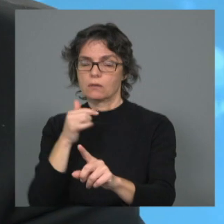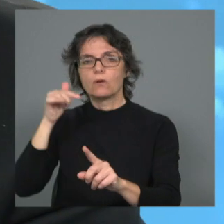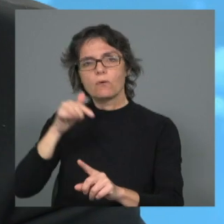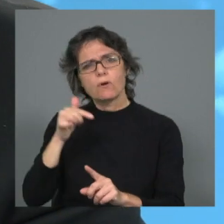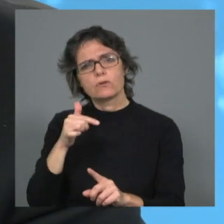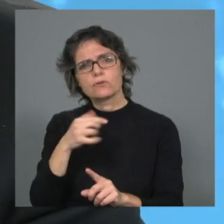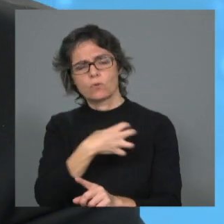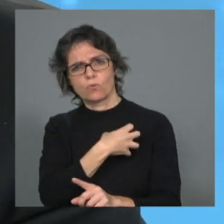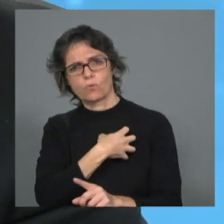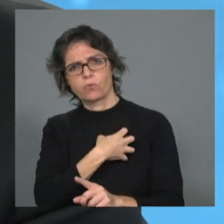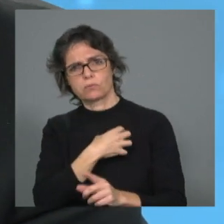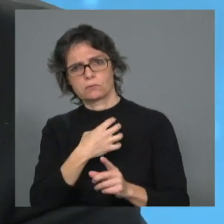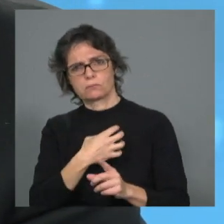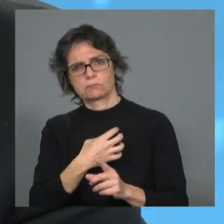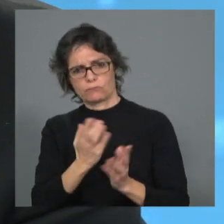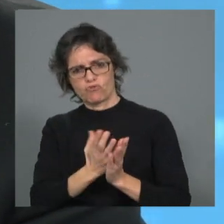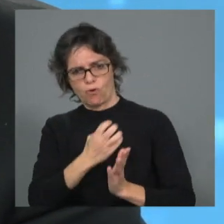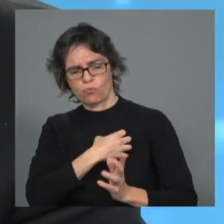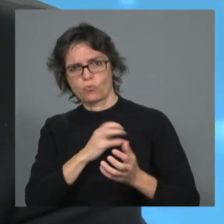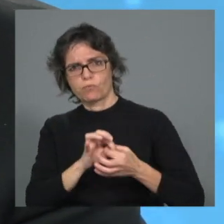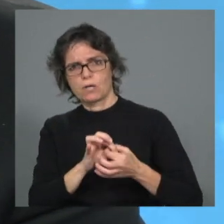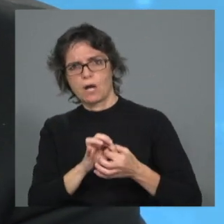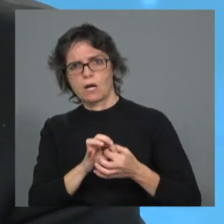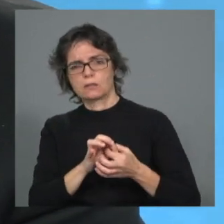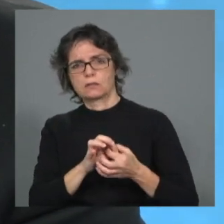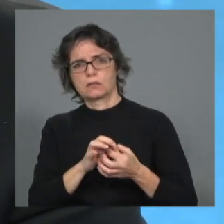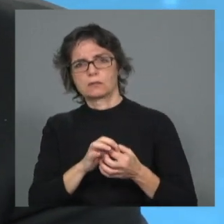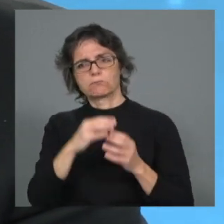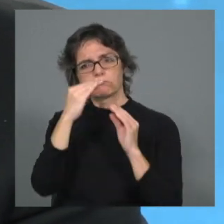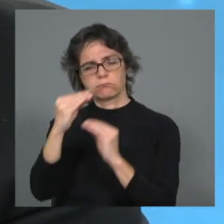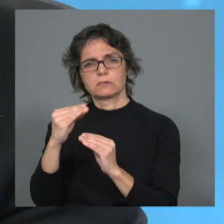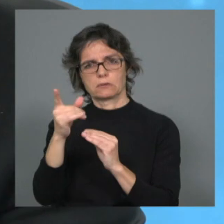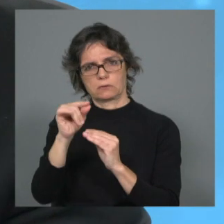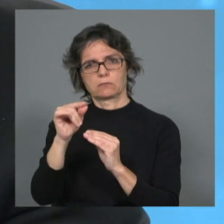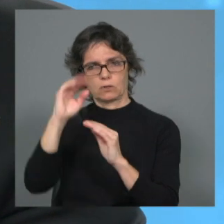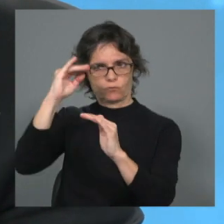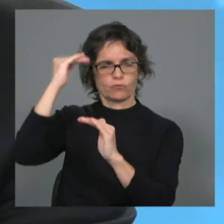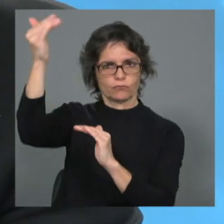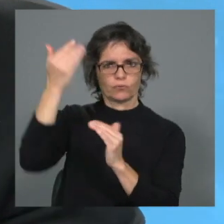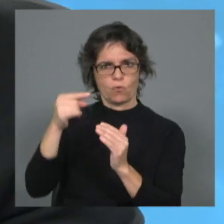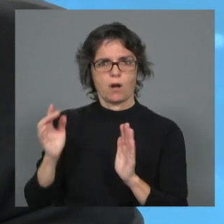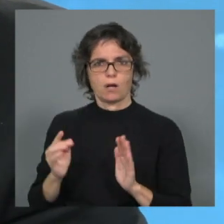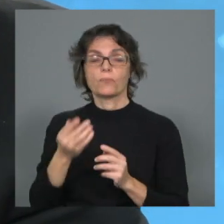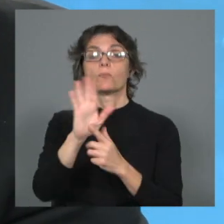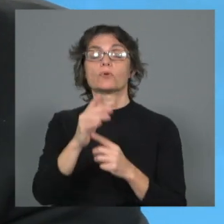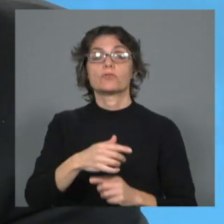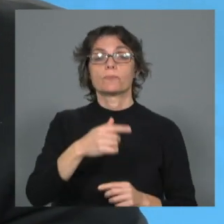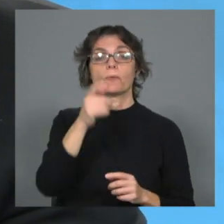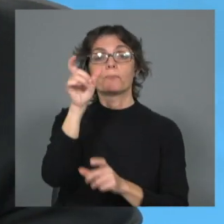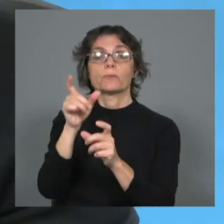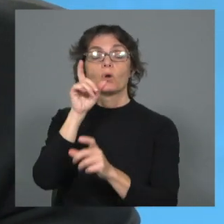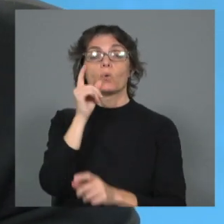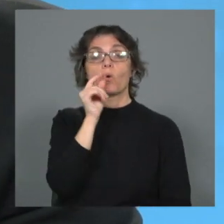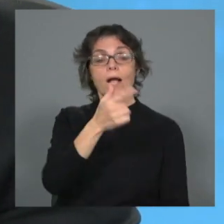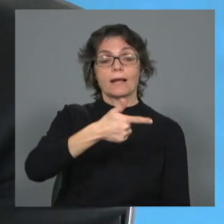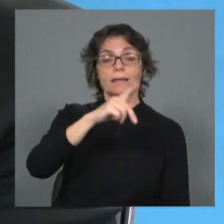dos grandes clubes, os atletas cada vez mais olham para isso. E há um atleta, por exemplo, o Tarantini, que criou um